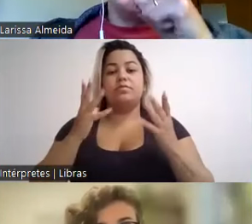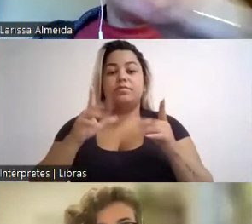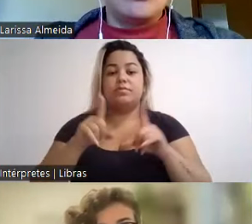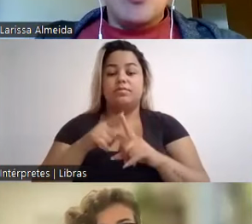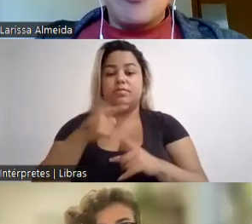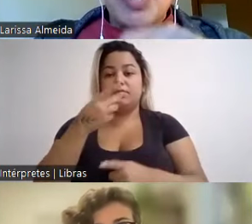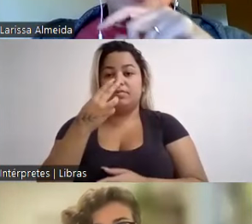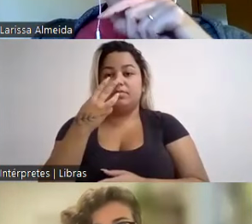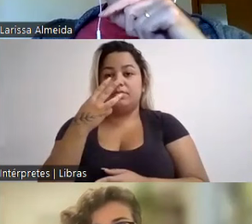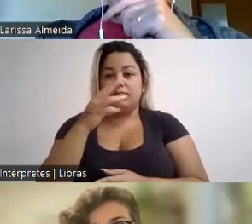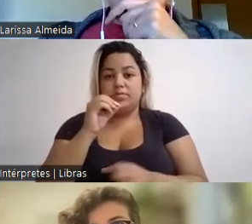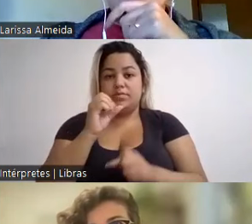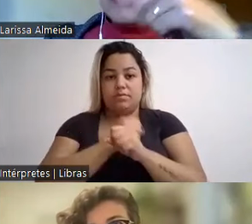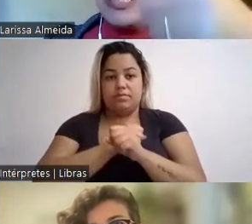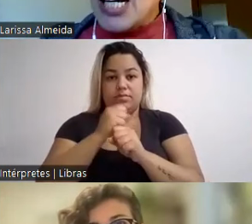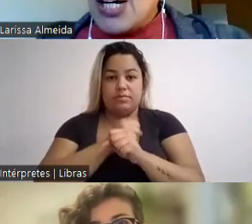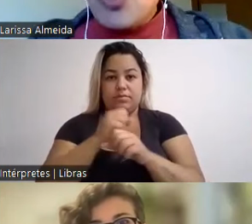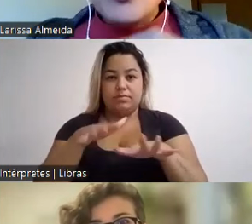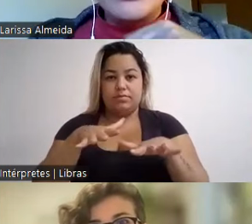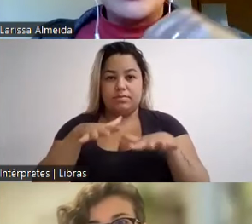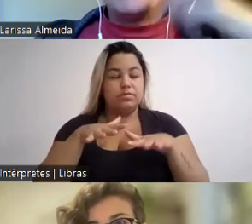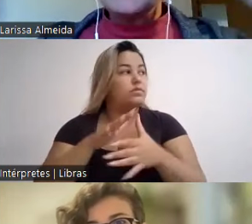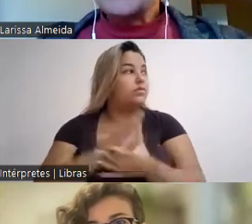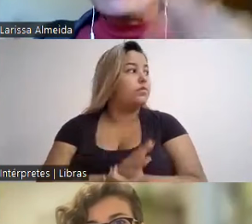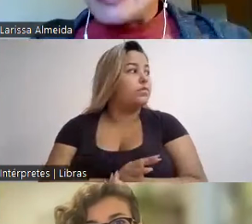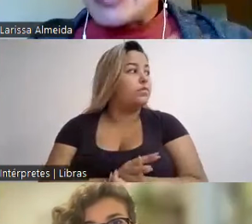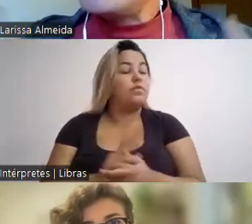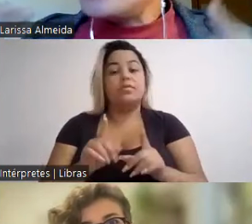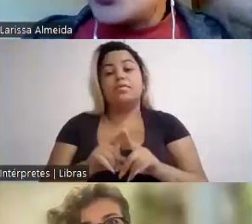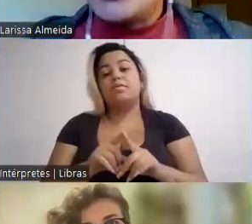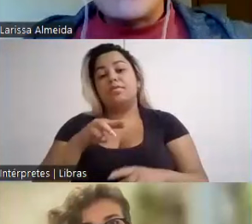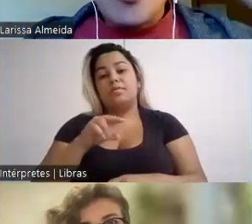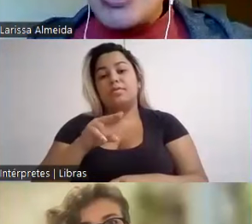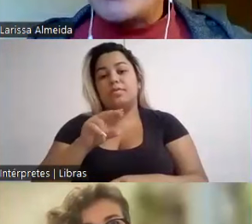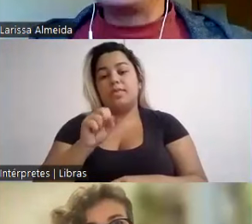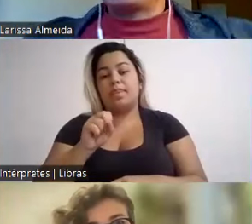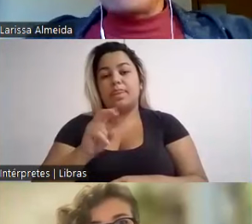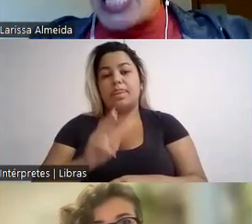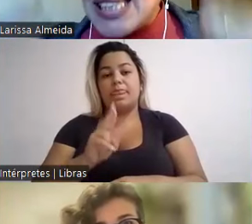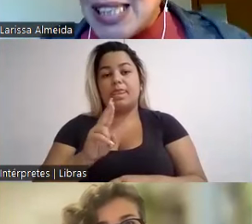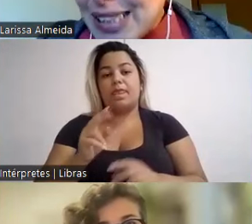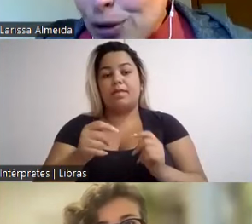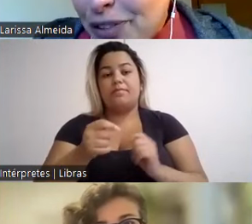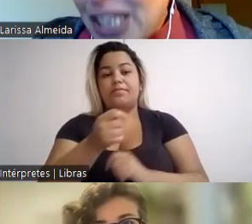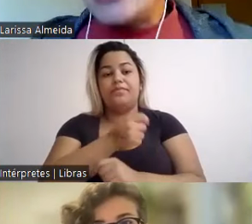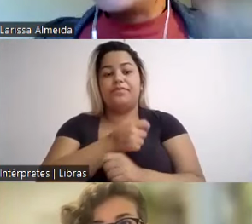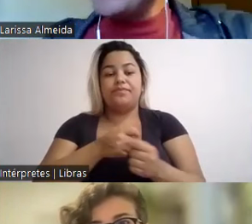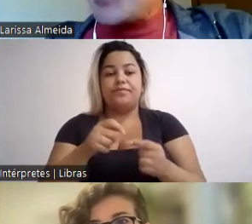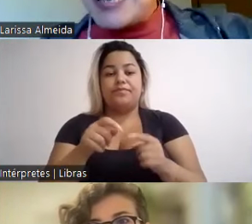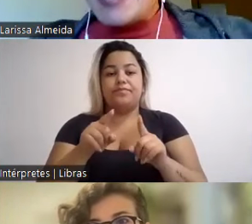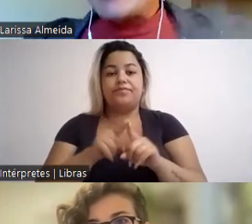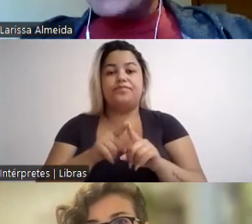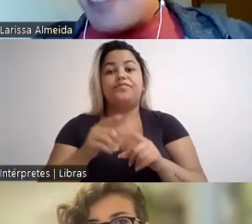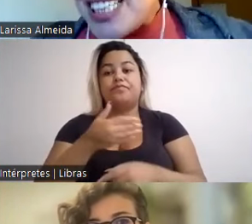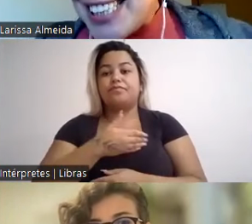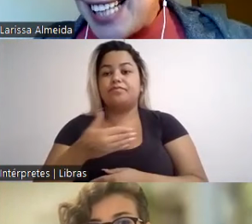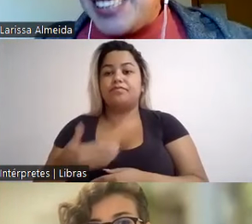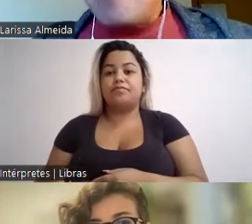né, do movimento Mangue Beat. O museu, então essa integração toda de economia criativa a partir dessa governança e as